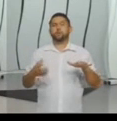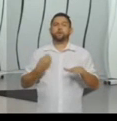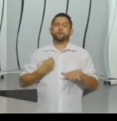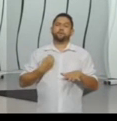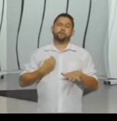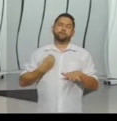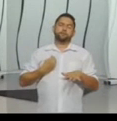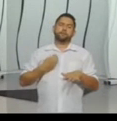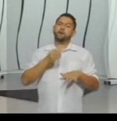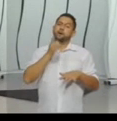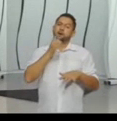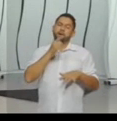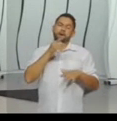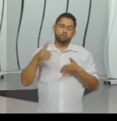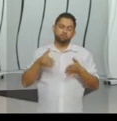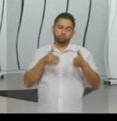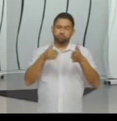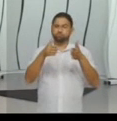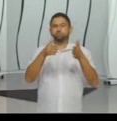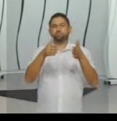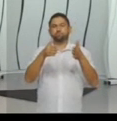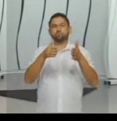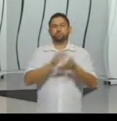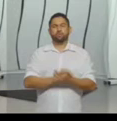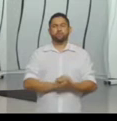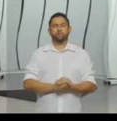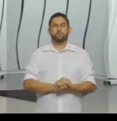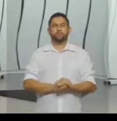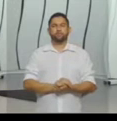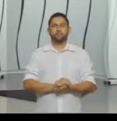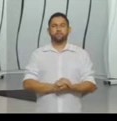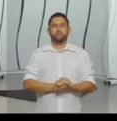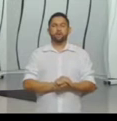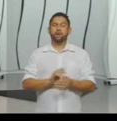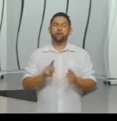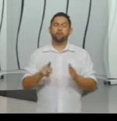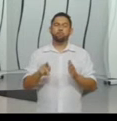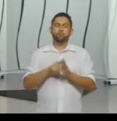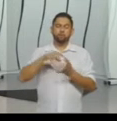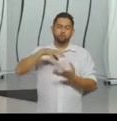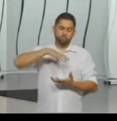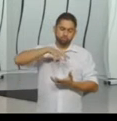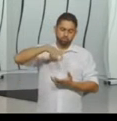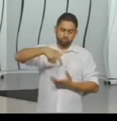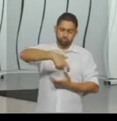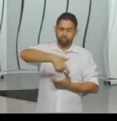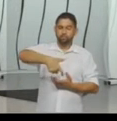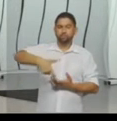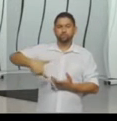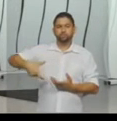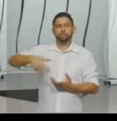maioria é do mar mesmo, principalmente nas regiões tropicais do globo terrestre.